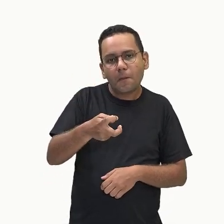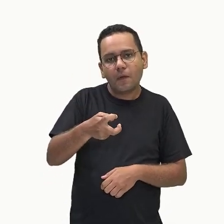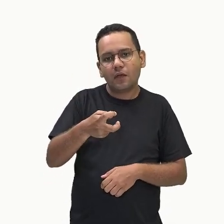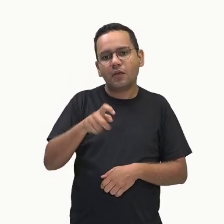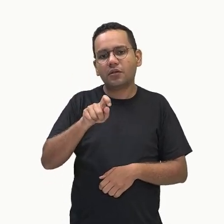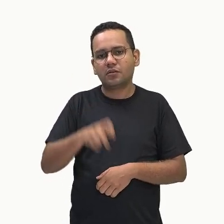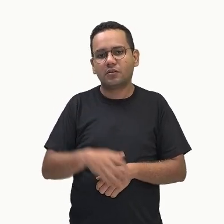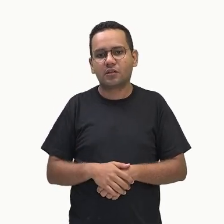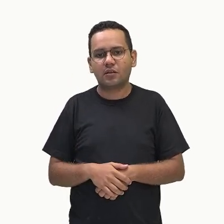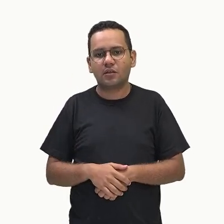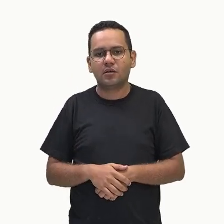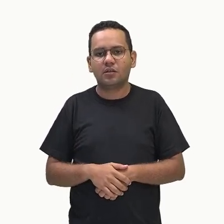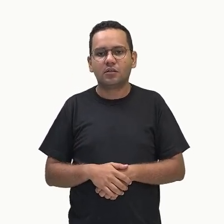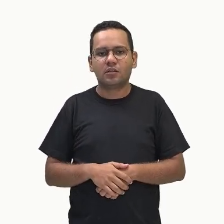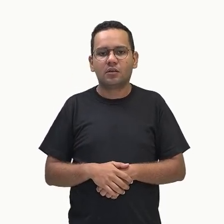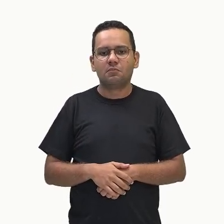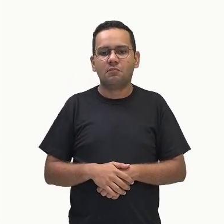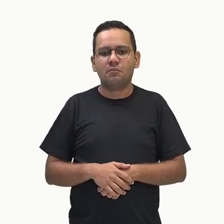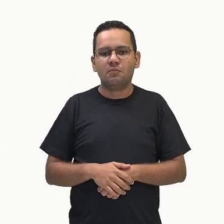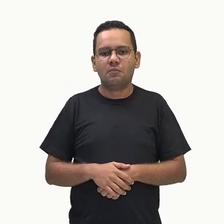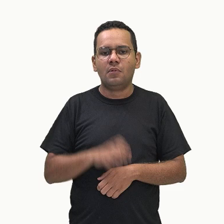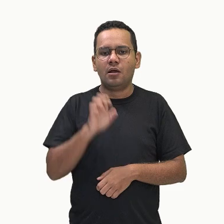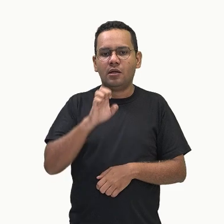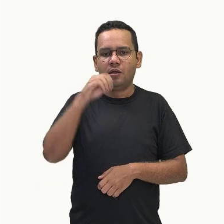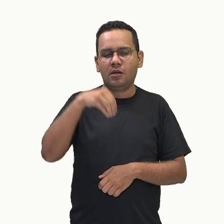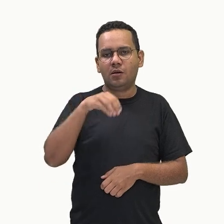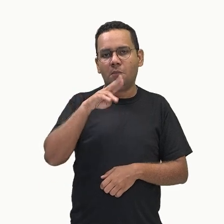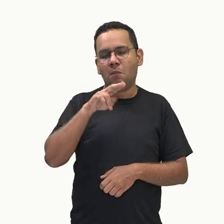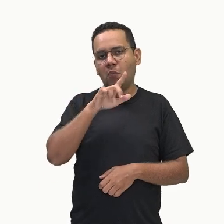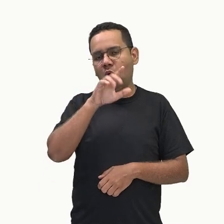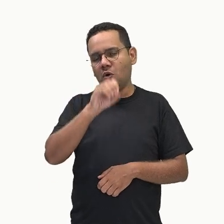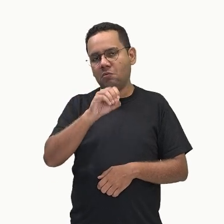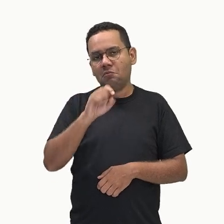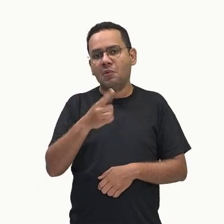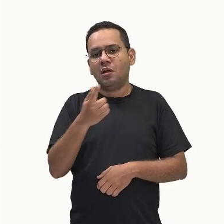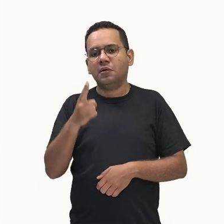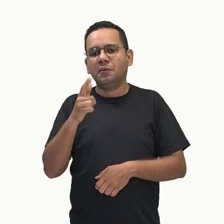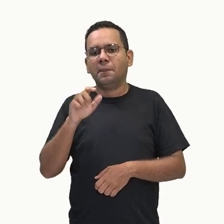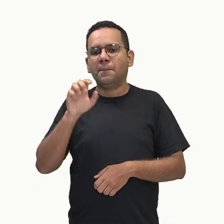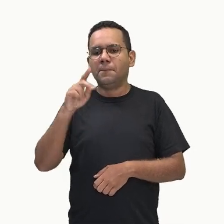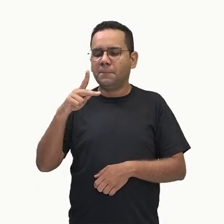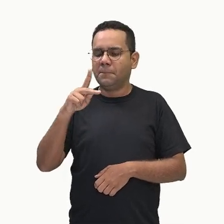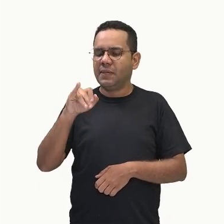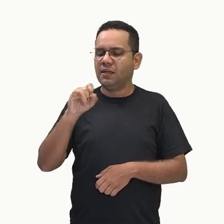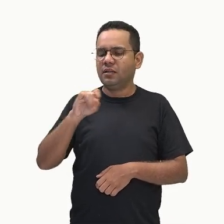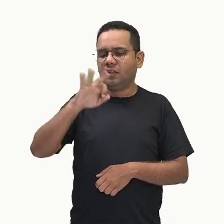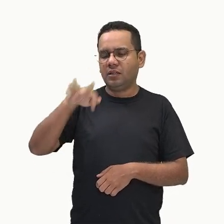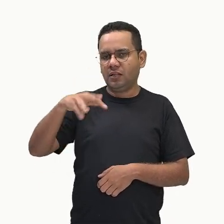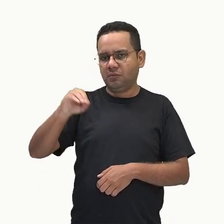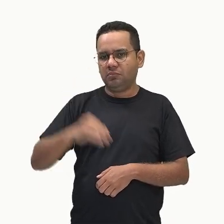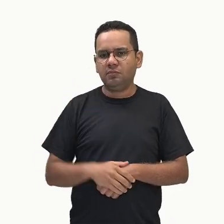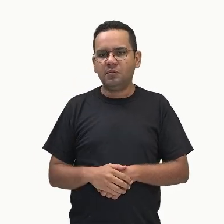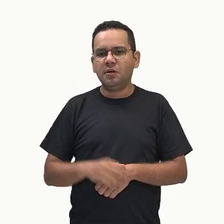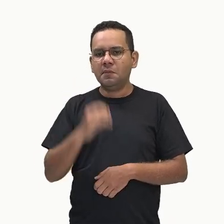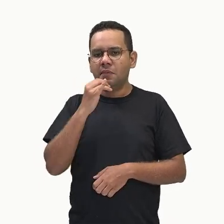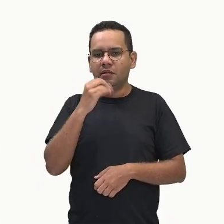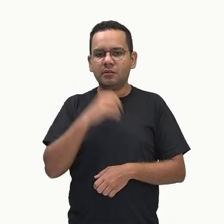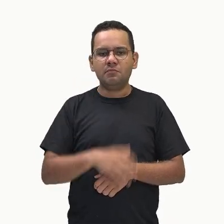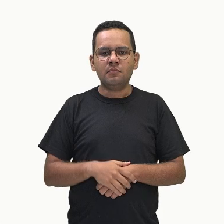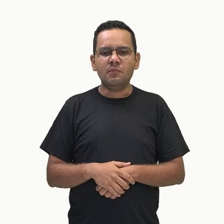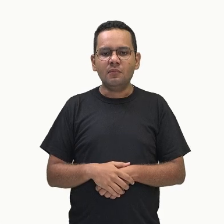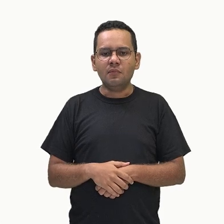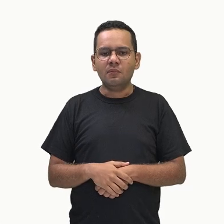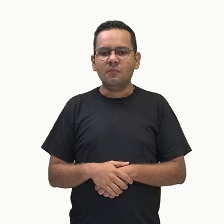chamada de êmbolo e outra parte chamada de pistão. E aí, quando esse pistão você amassa ele com a mão numa direção, por